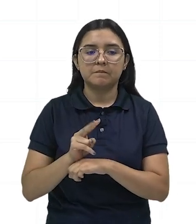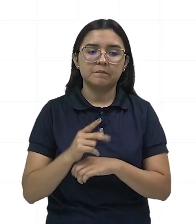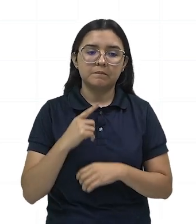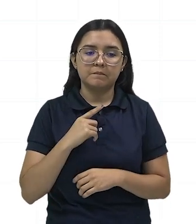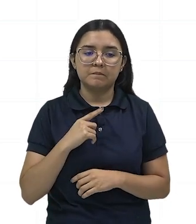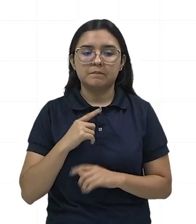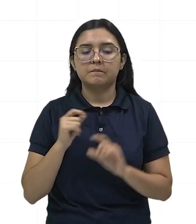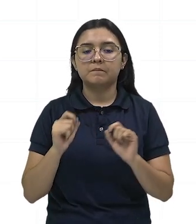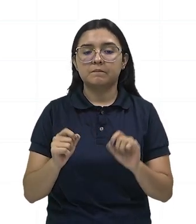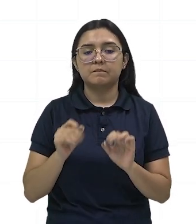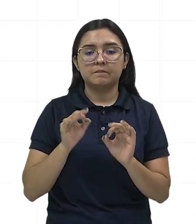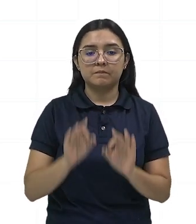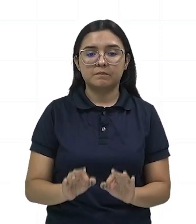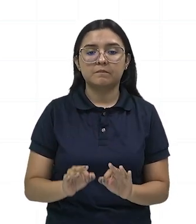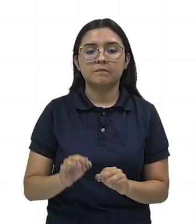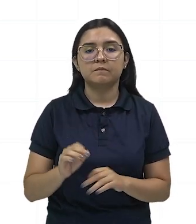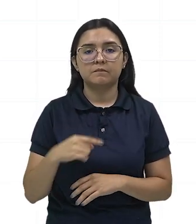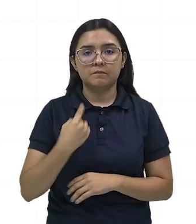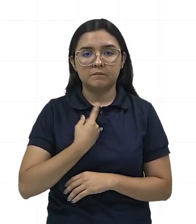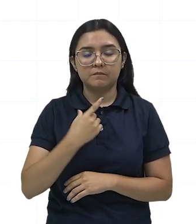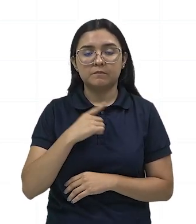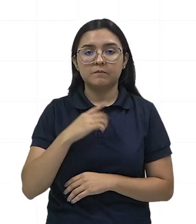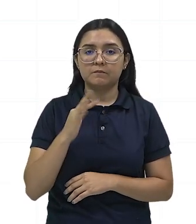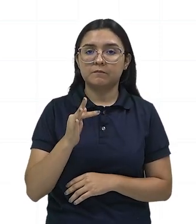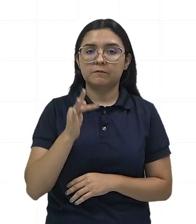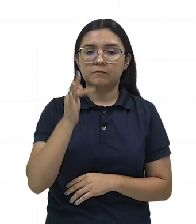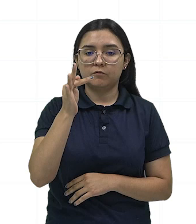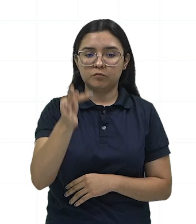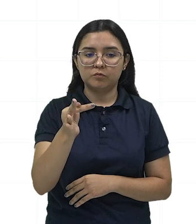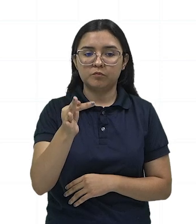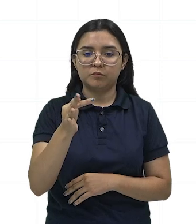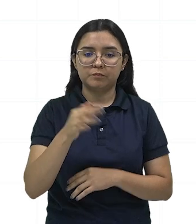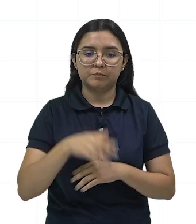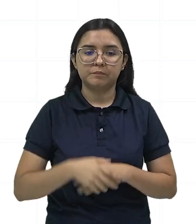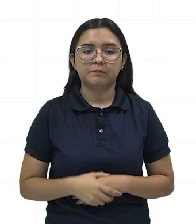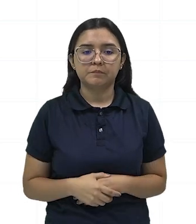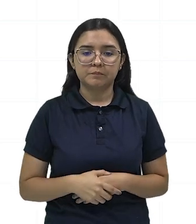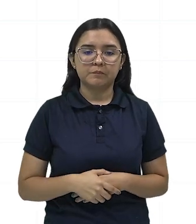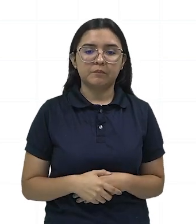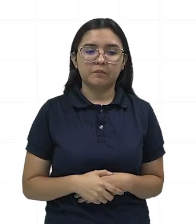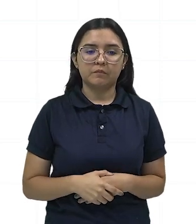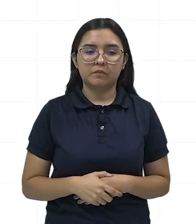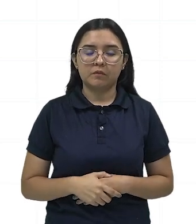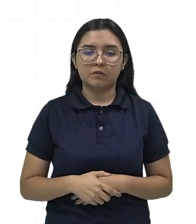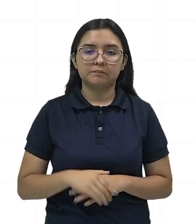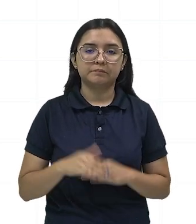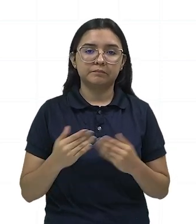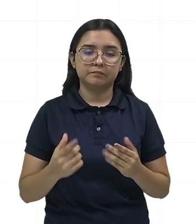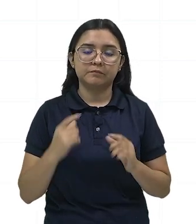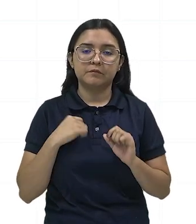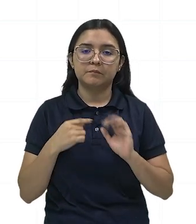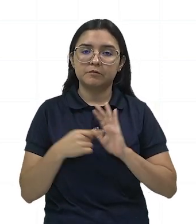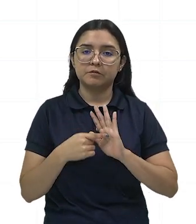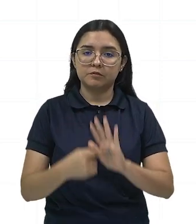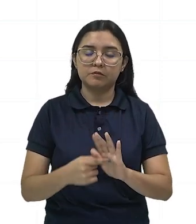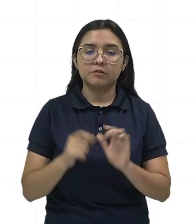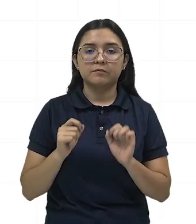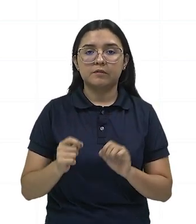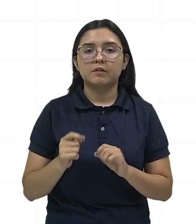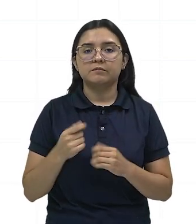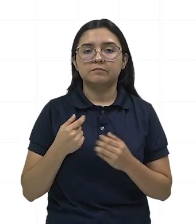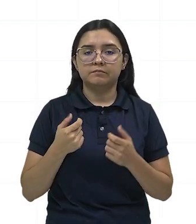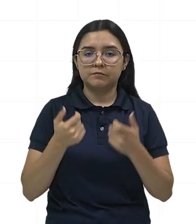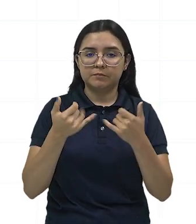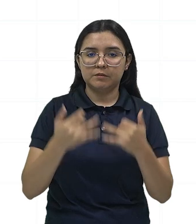um futuro. Esse isso já está adiantando aquilo que vai ser dito na